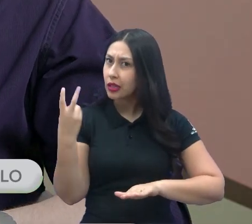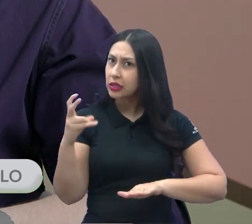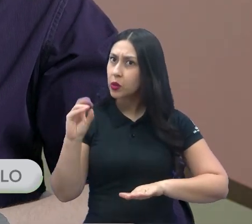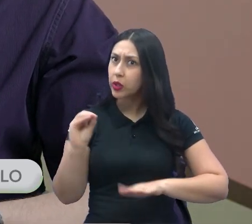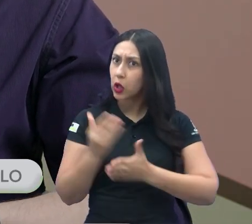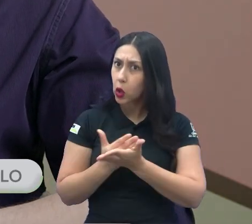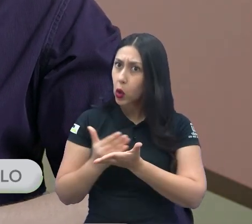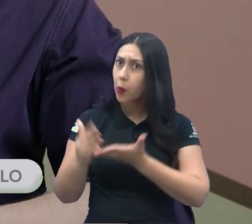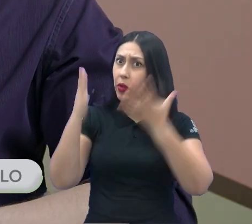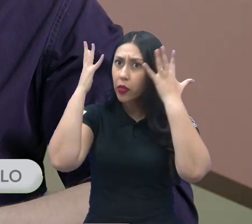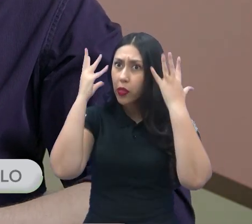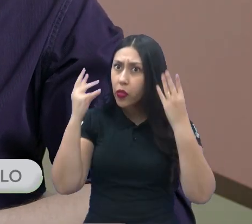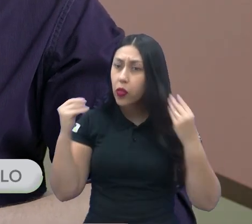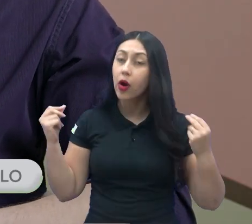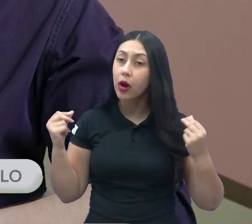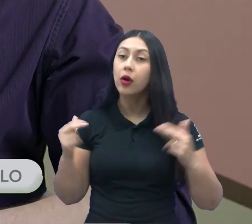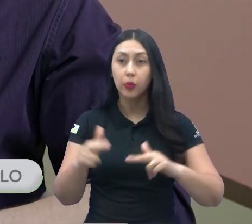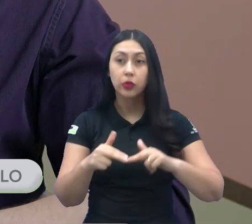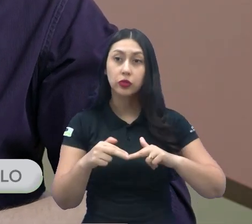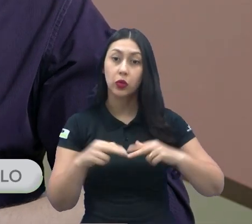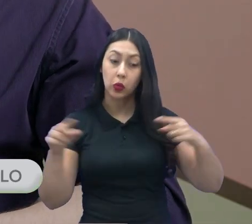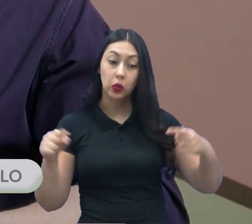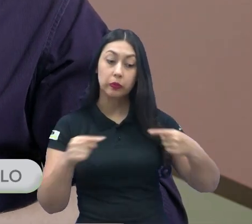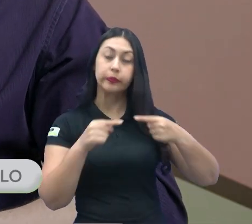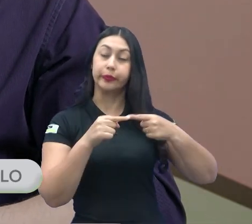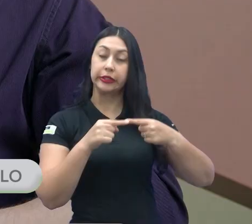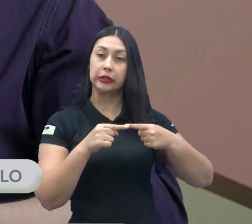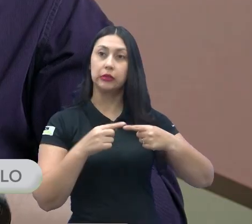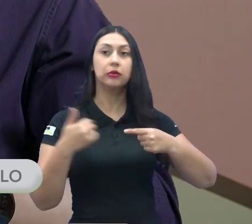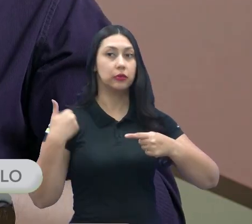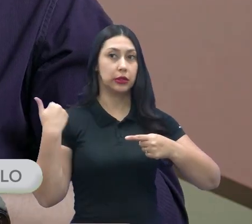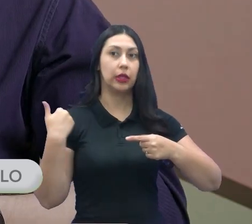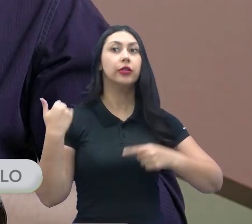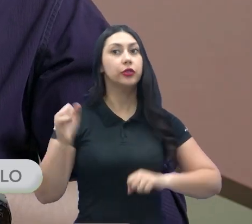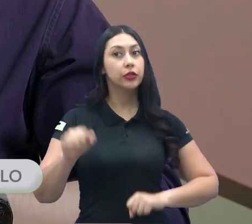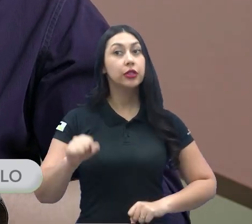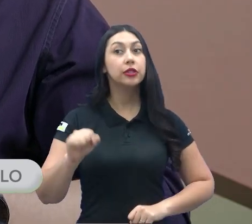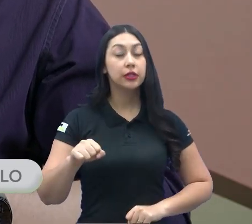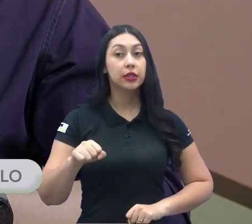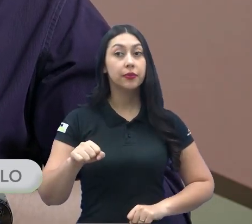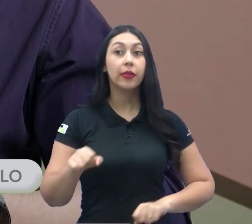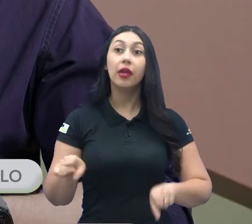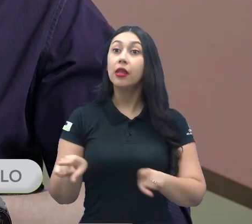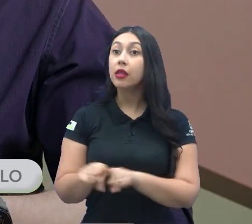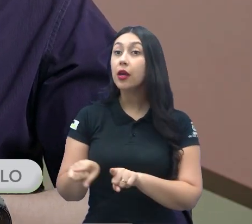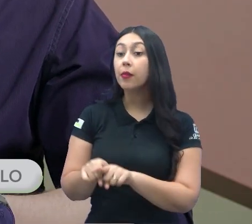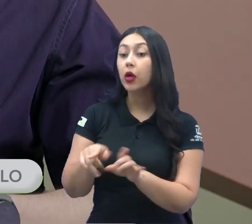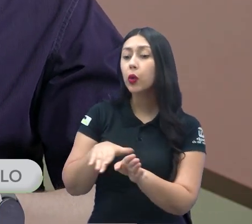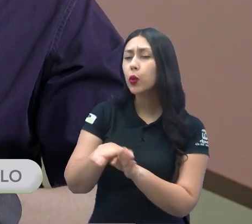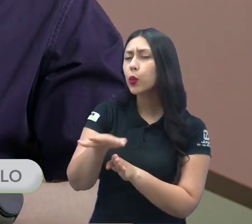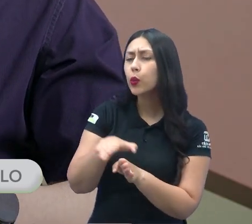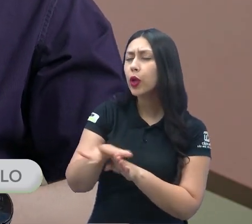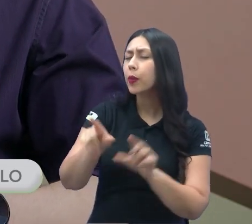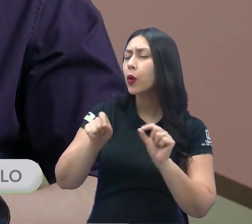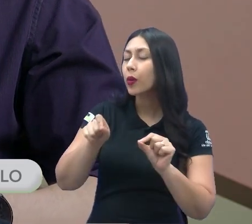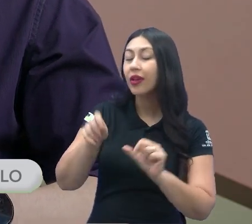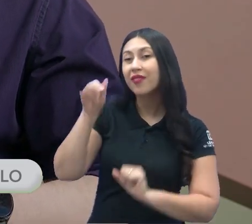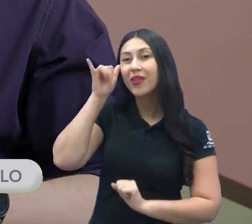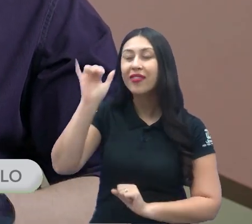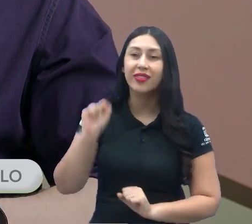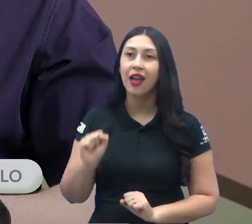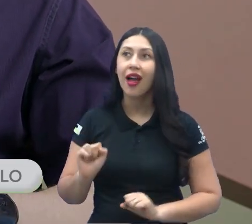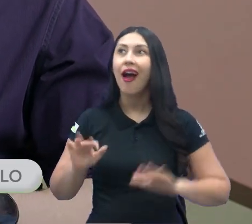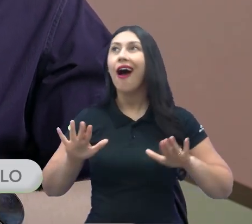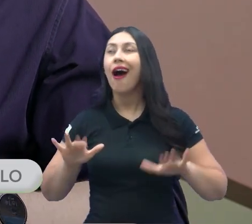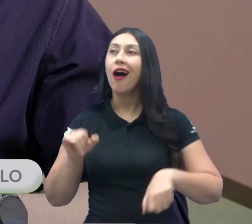tem o fator da idade, tá? Ele está relacionado. Então, o que a gente também sugere, para prevenir, é não esperar aparecer,